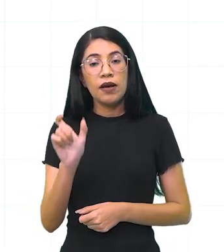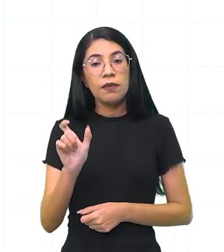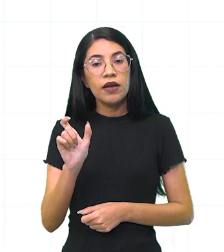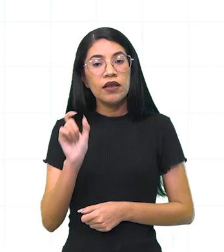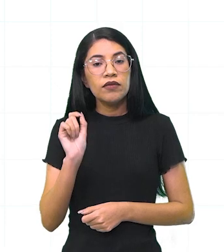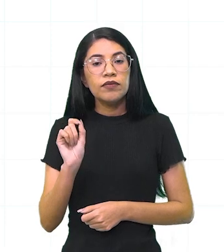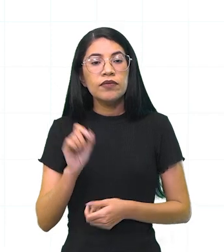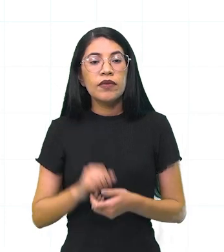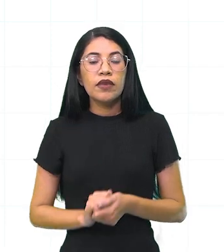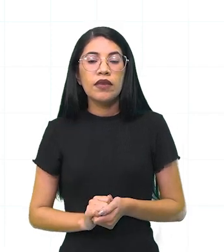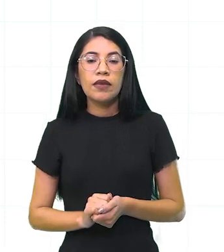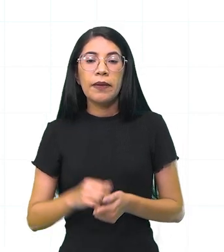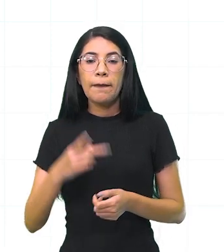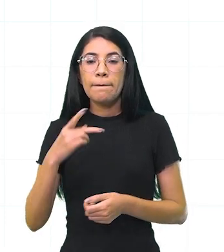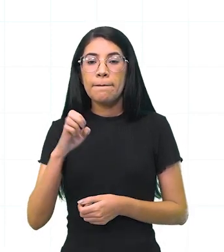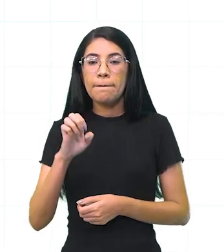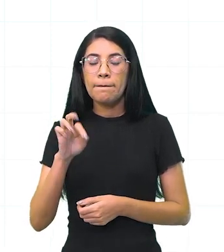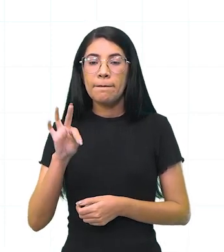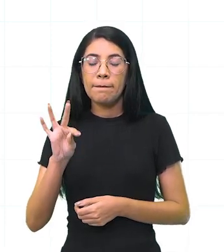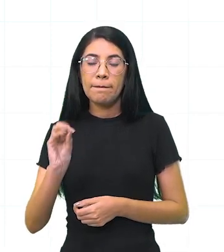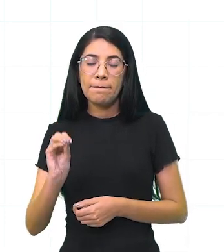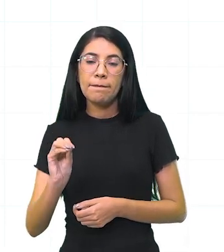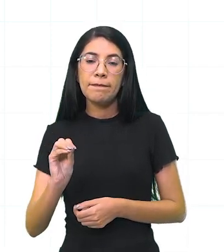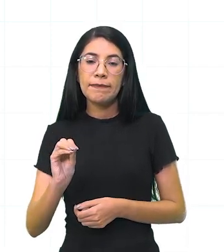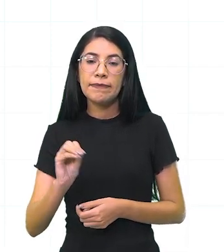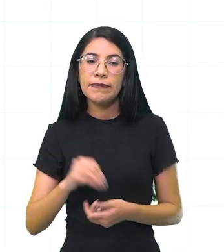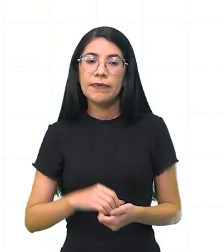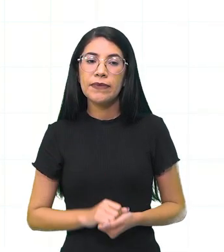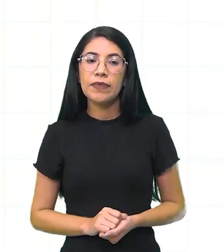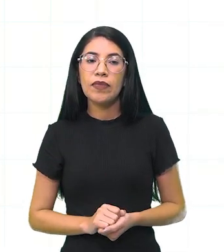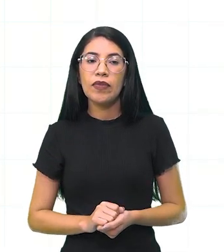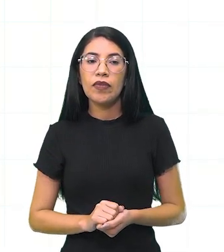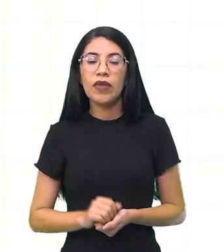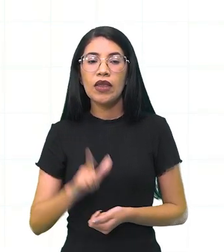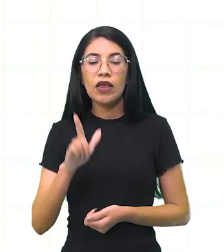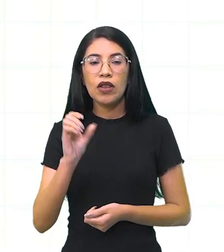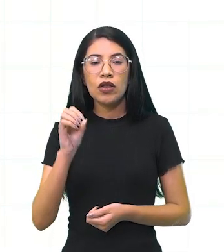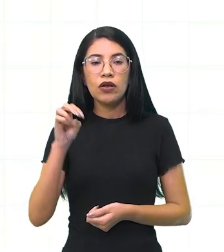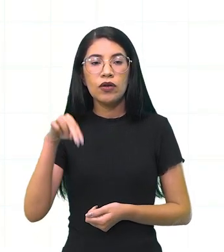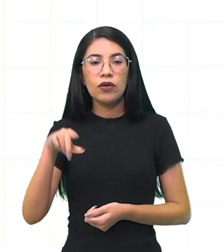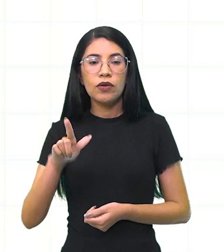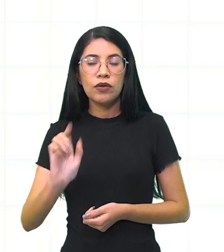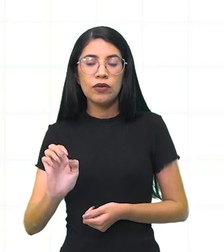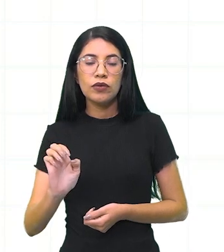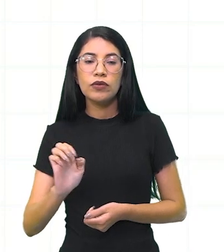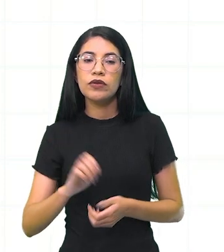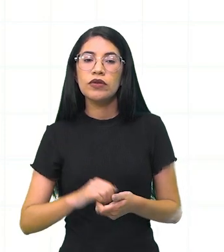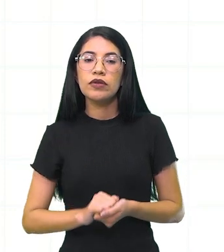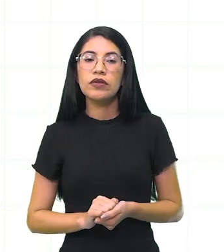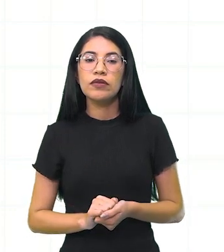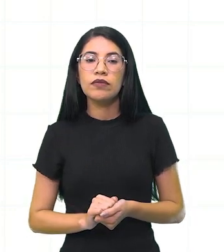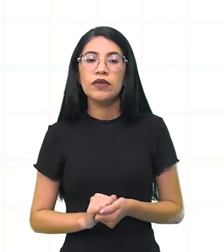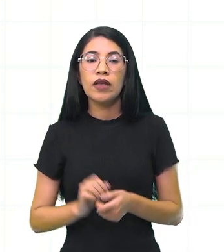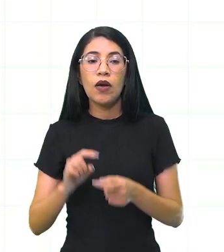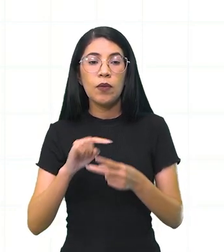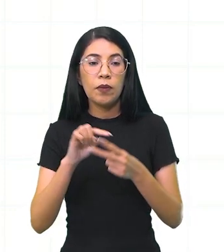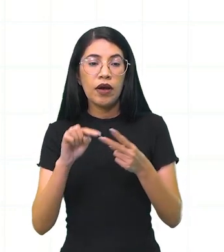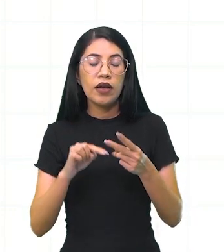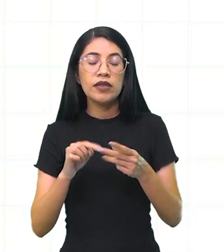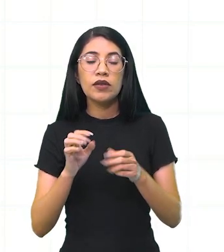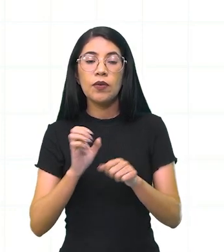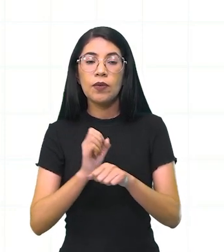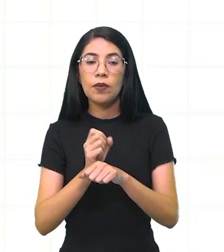palavras perto, tá? E longe são